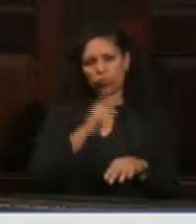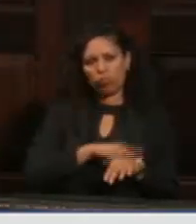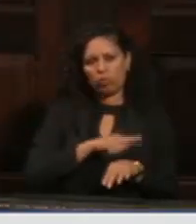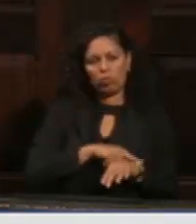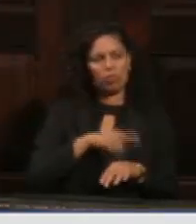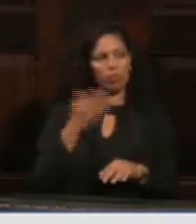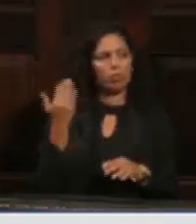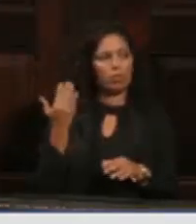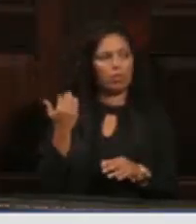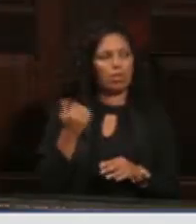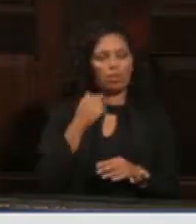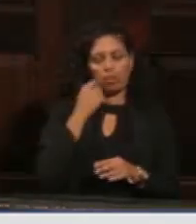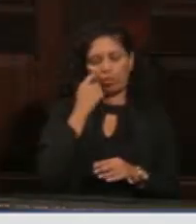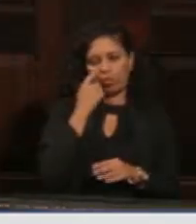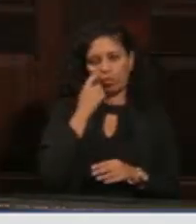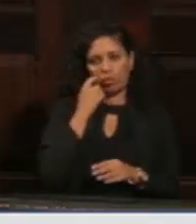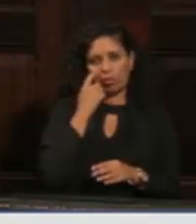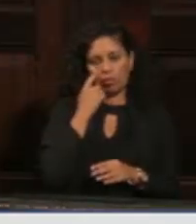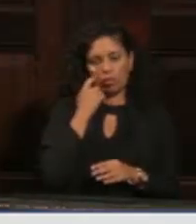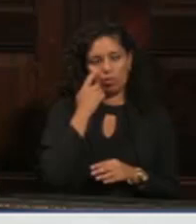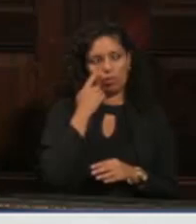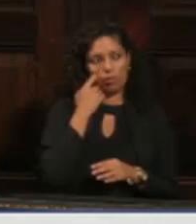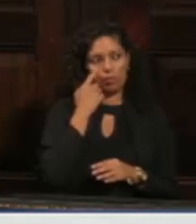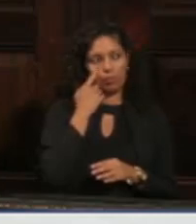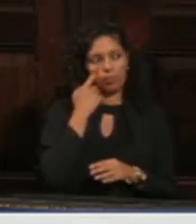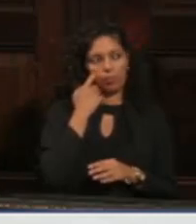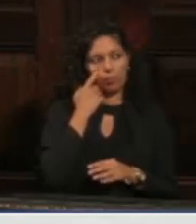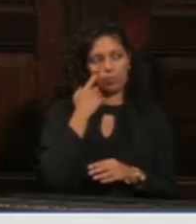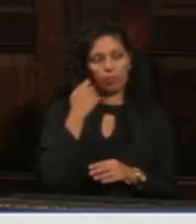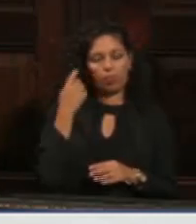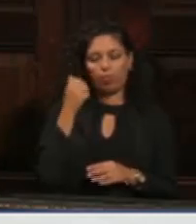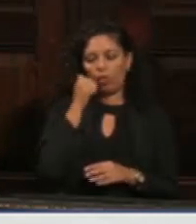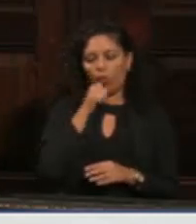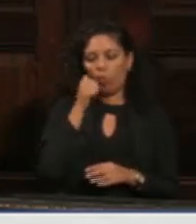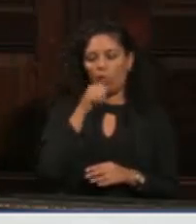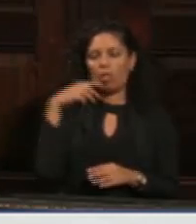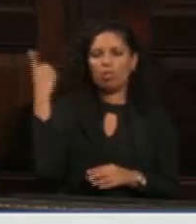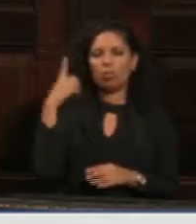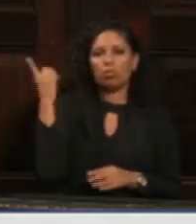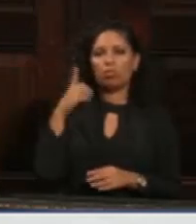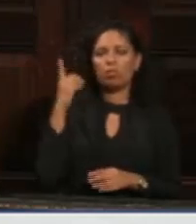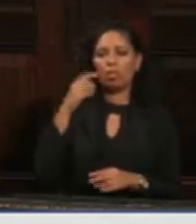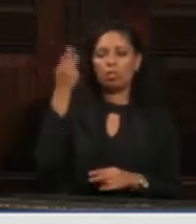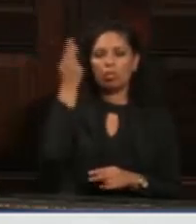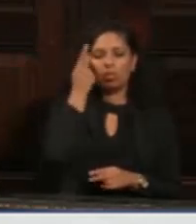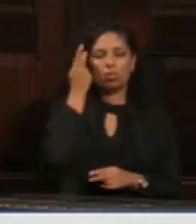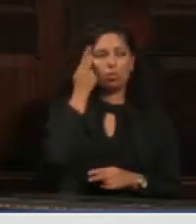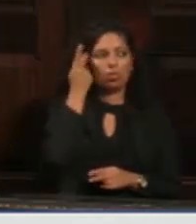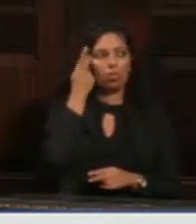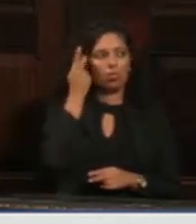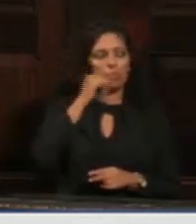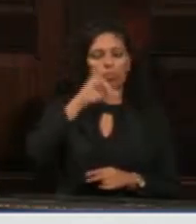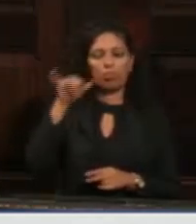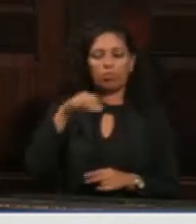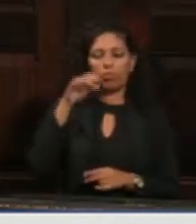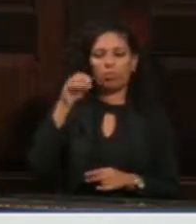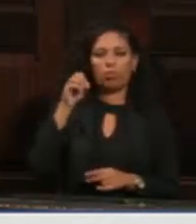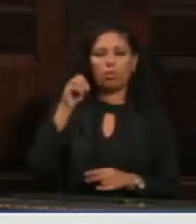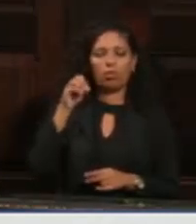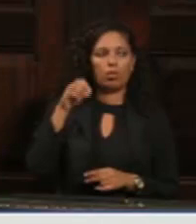em mais de uma oportunidade, uma deputada por São Paulo, Joyce Hasselmann, fez